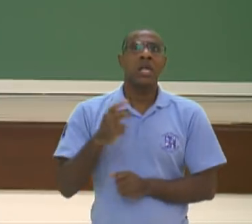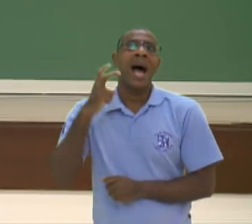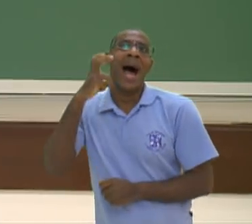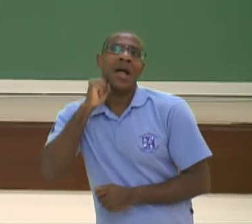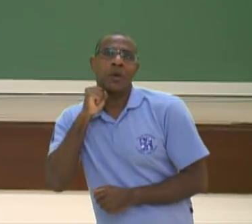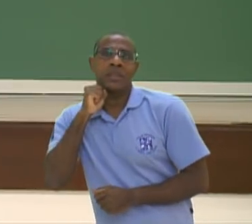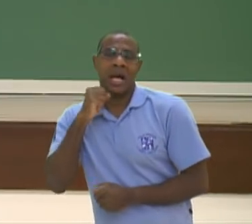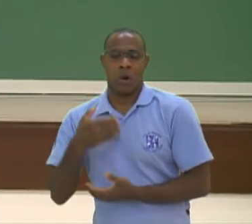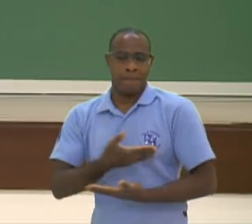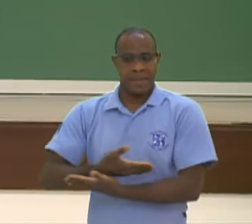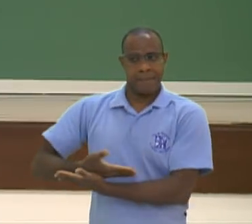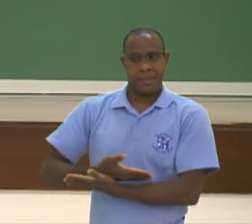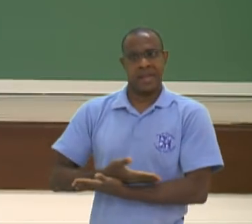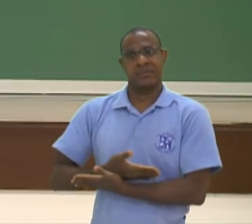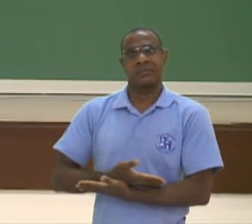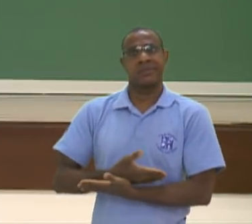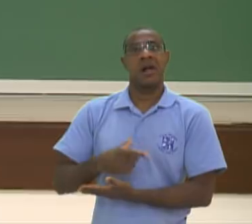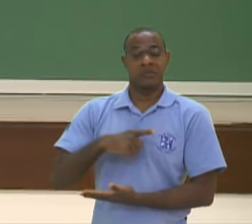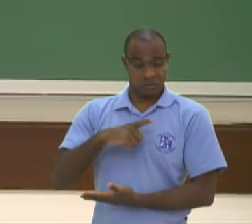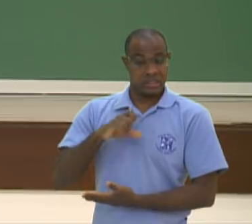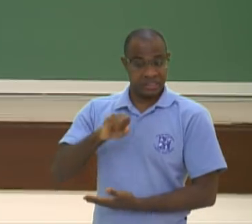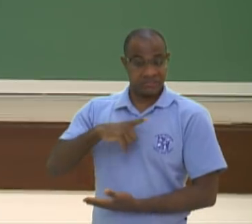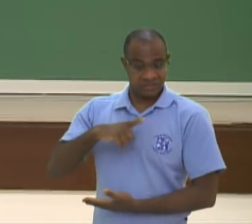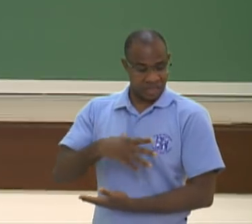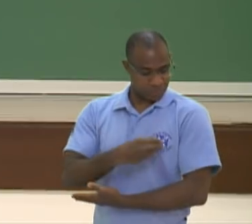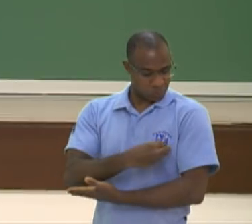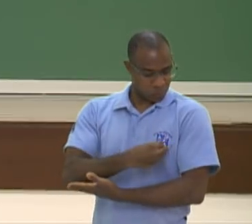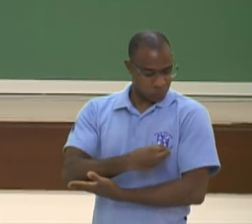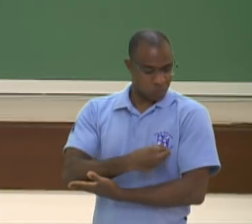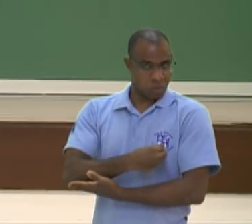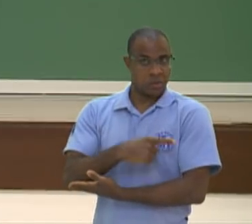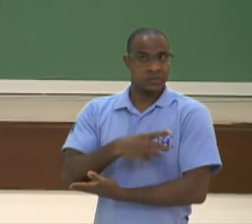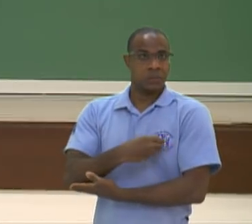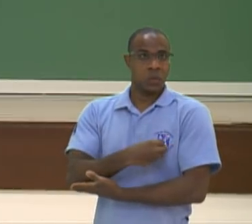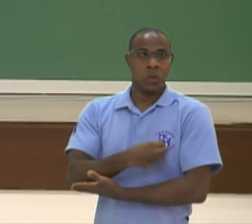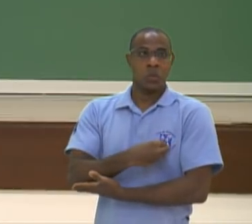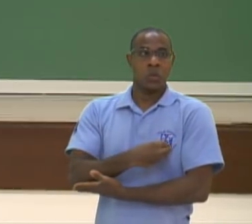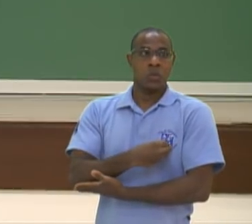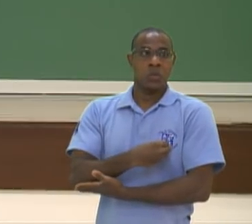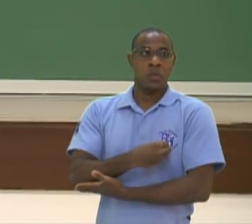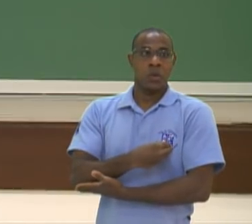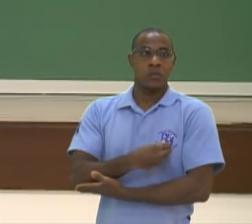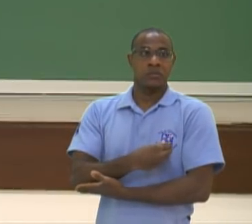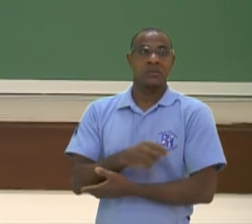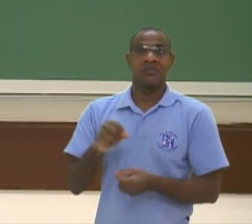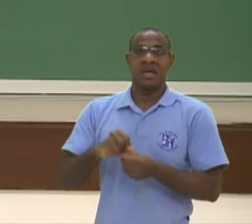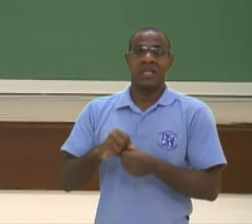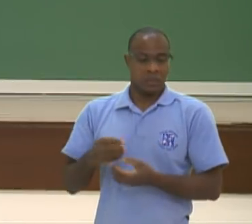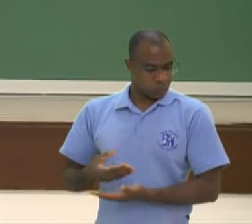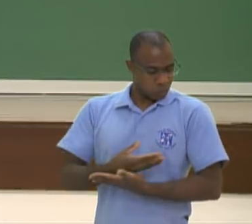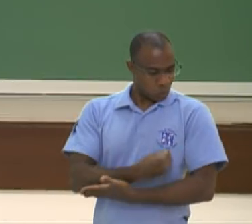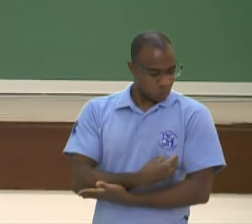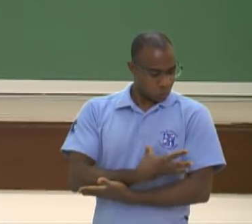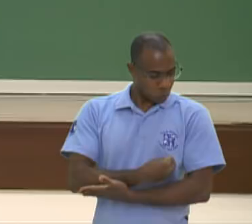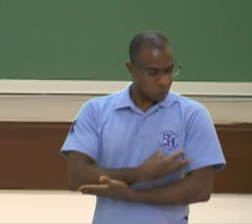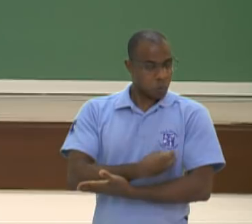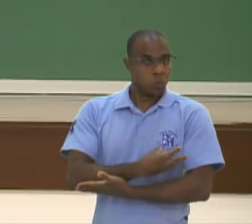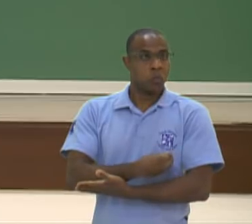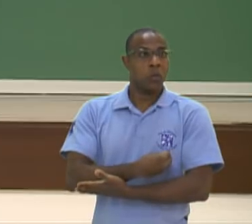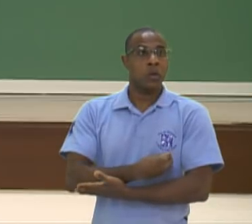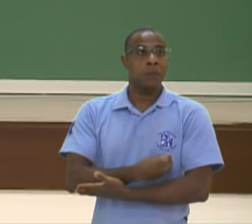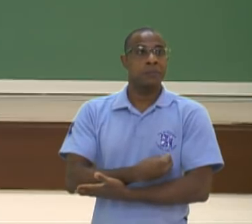bebê, a mulher adotar um bebê, e ela estimular, né, o bebê, fizer o bebê succionar ali as